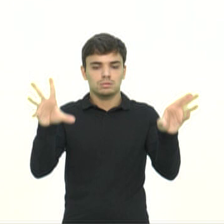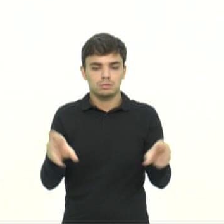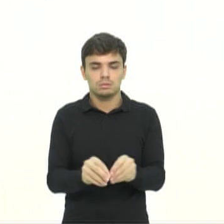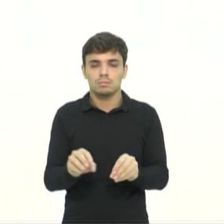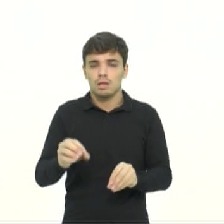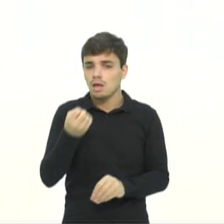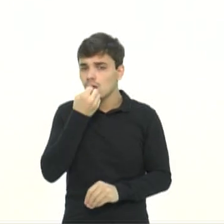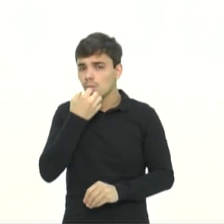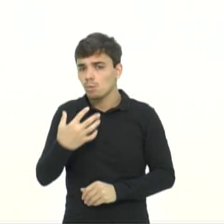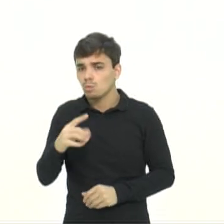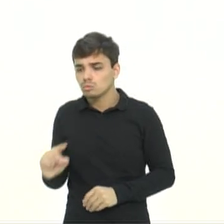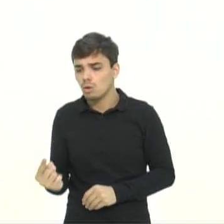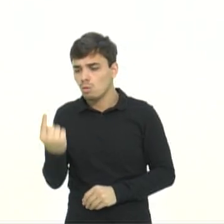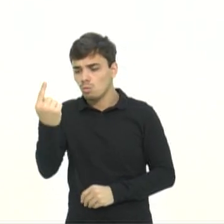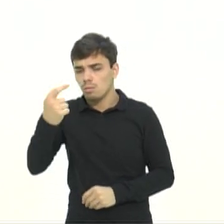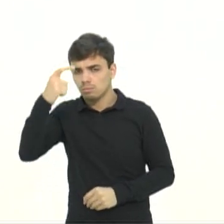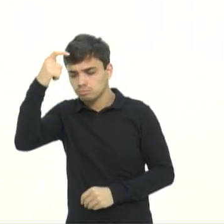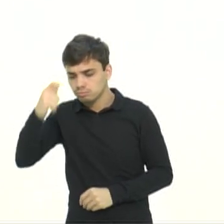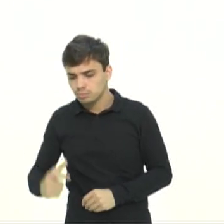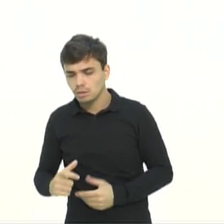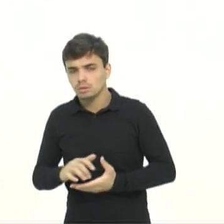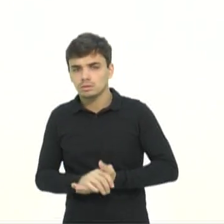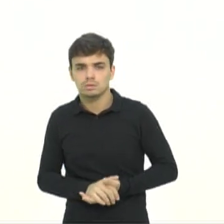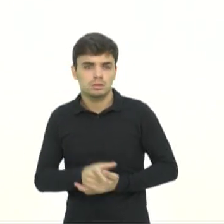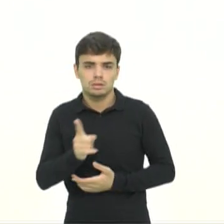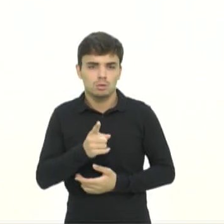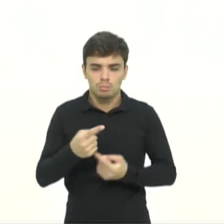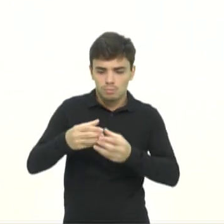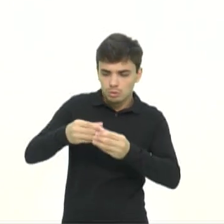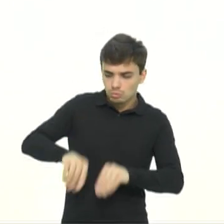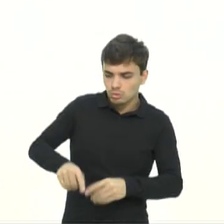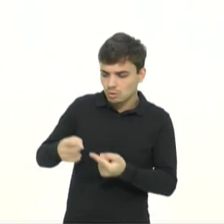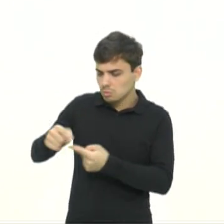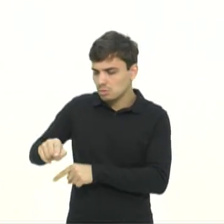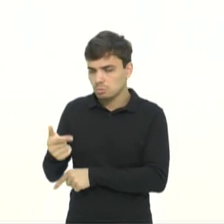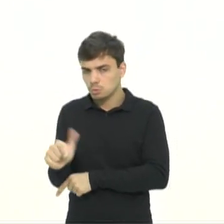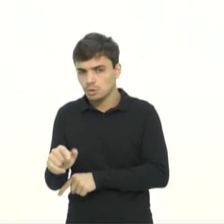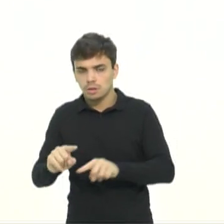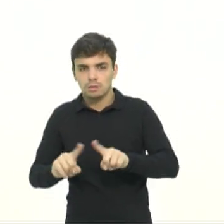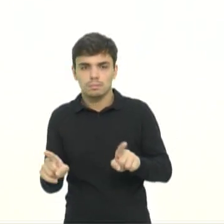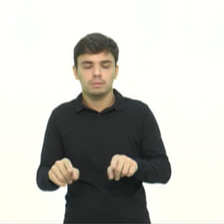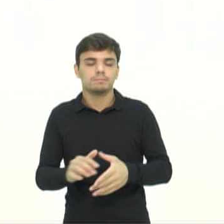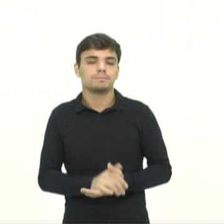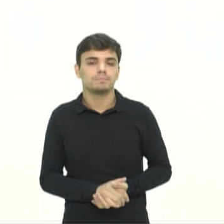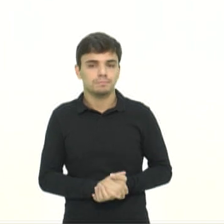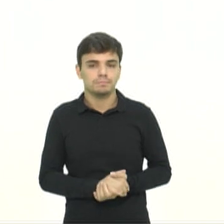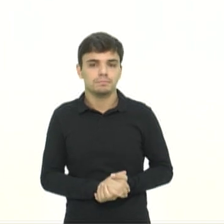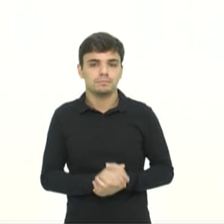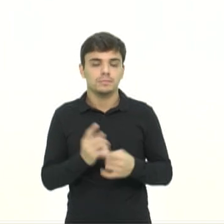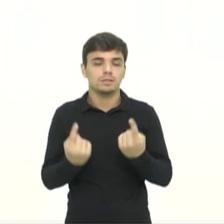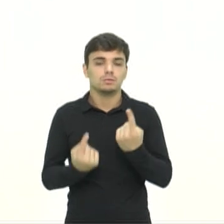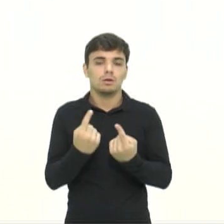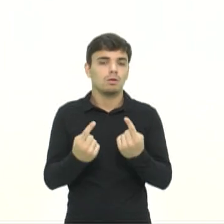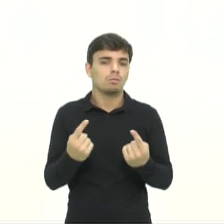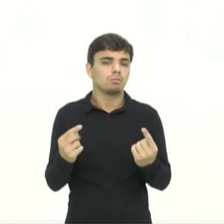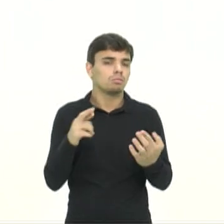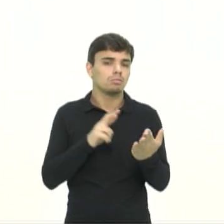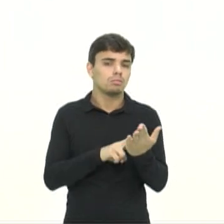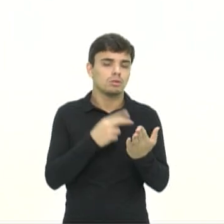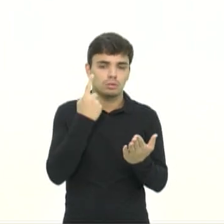uma espécie, não prejudicando nem beneficiando a outra. Não corresponde a esse tipo de relação. Letra A,